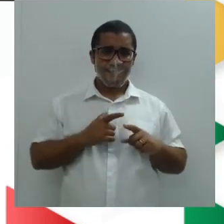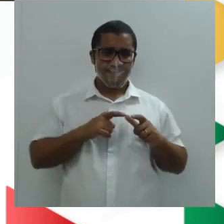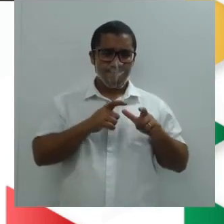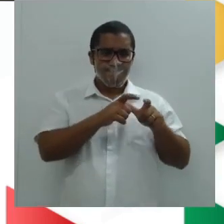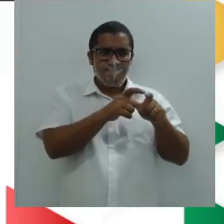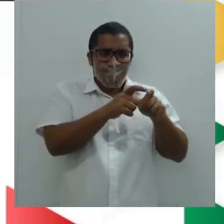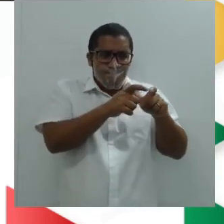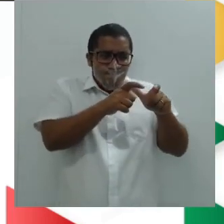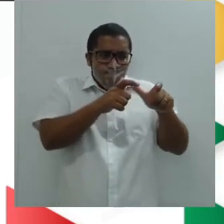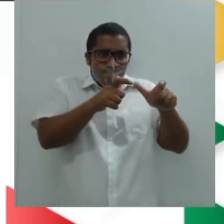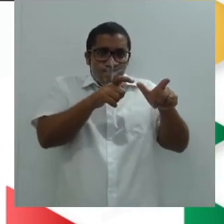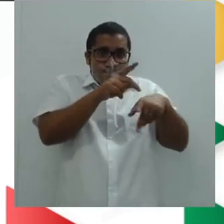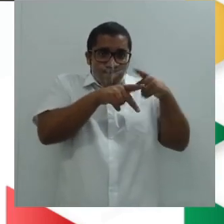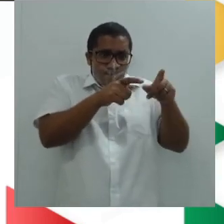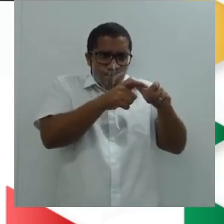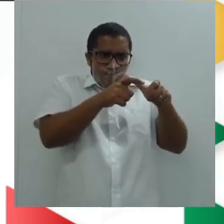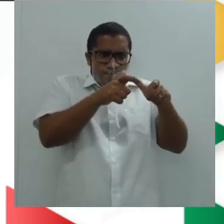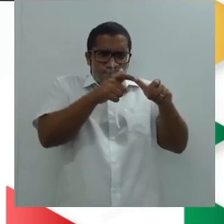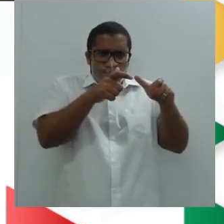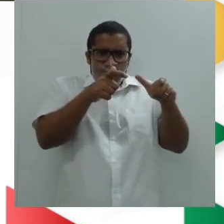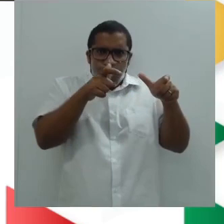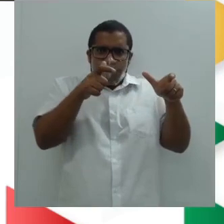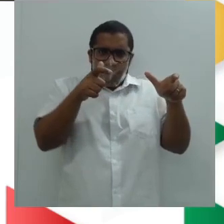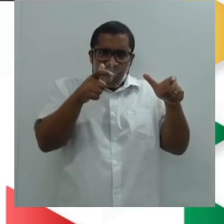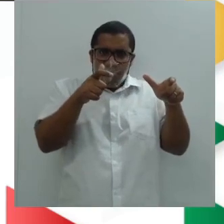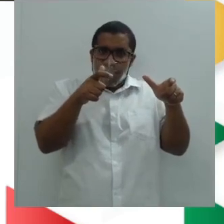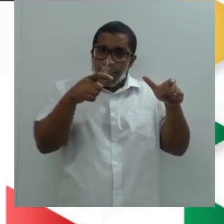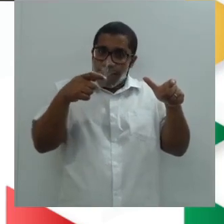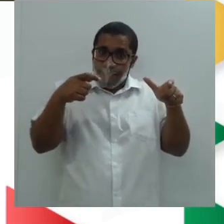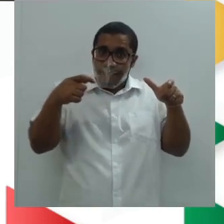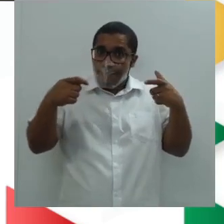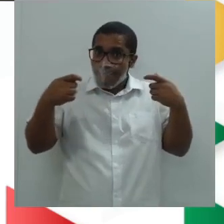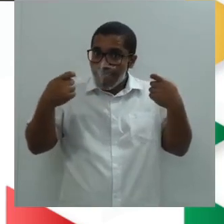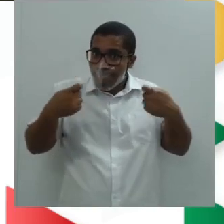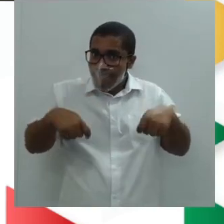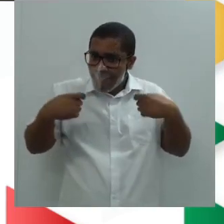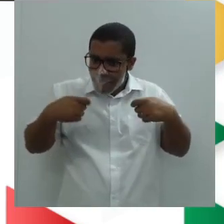crescimento populacional, tem que ter também uma